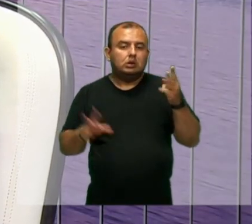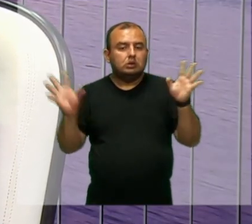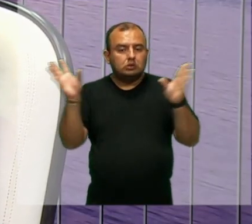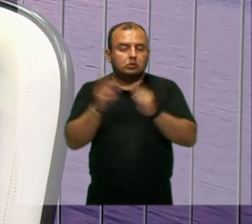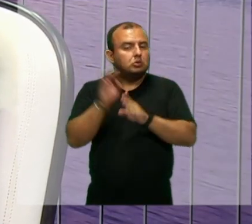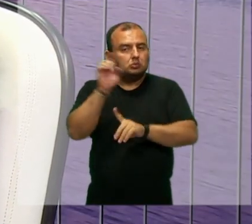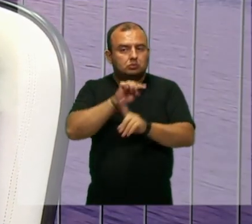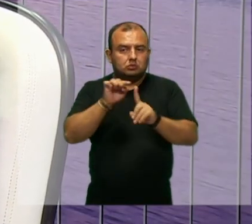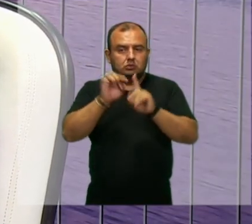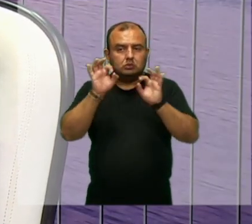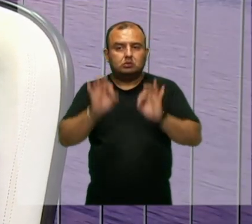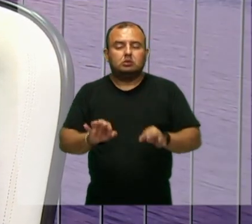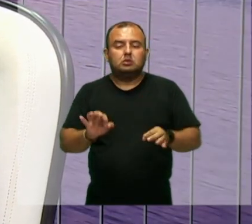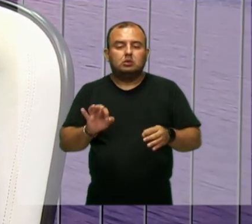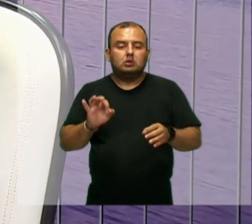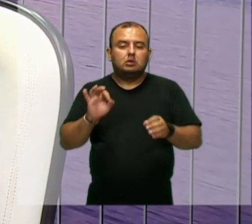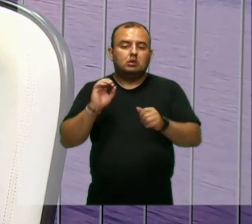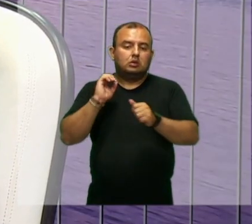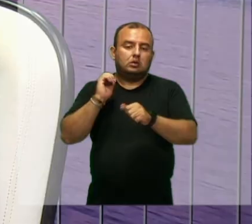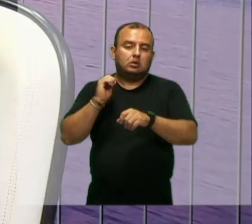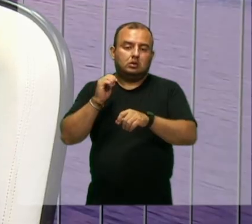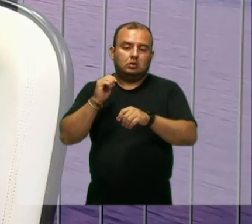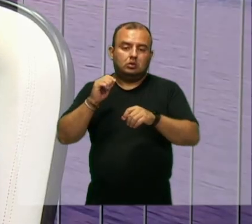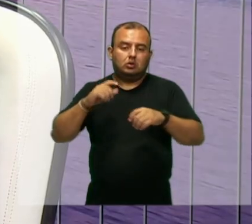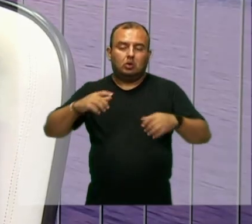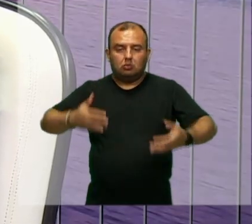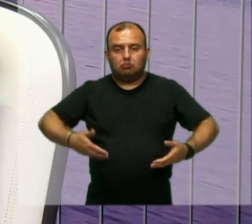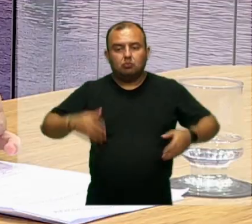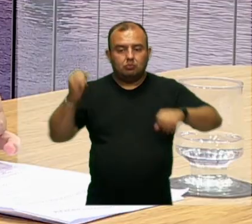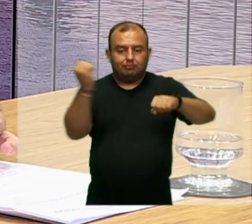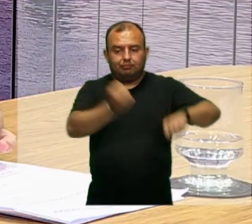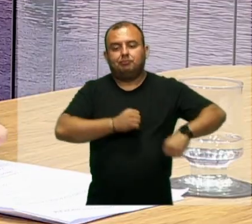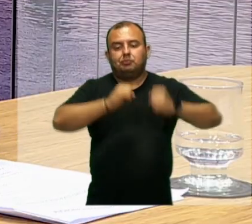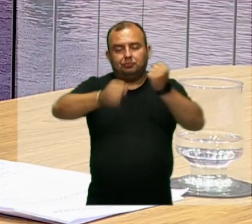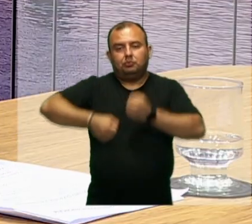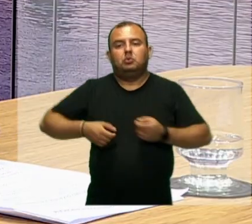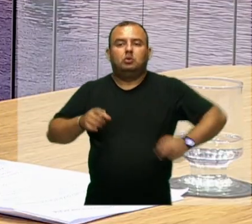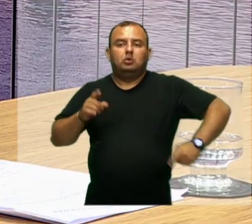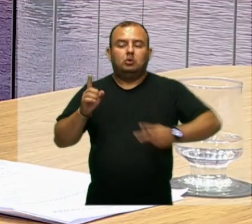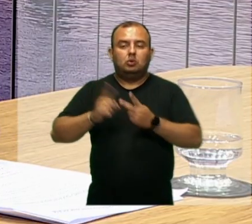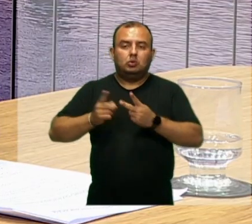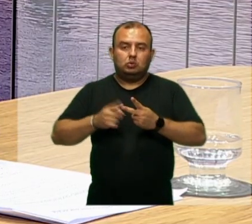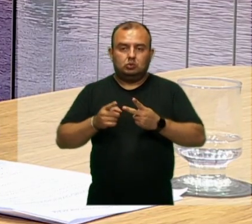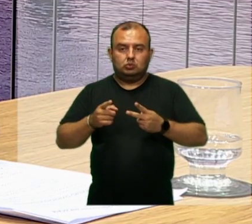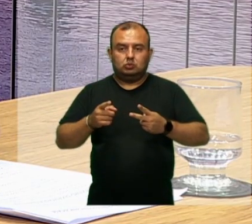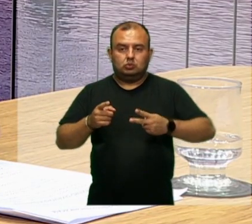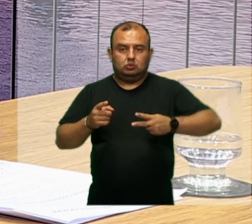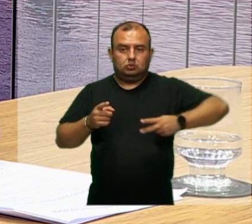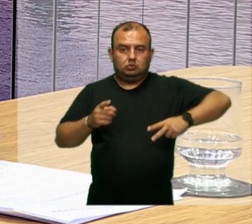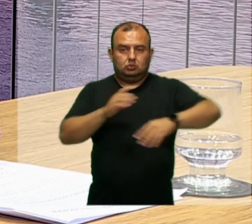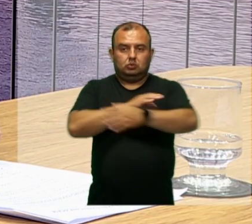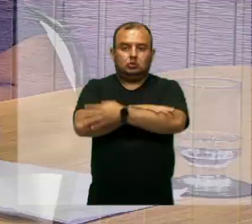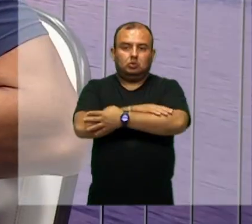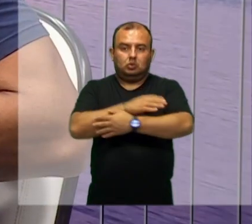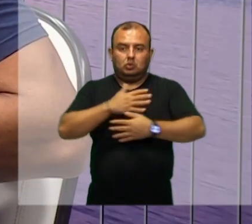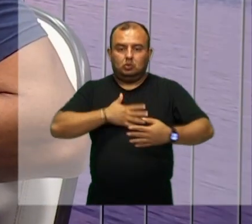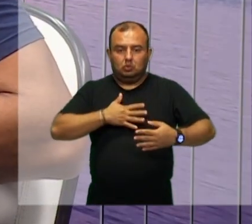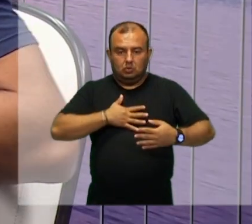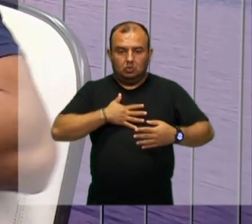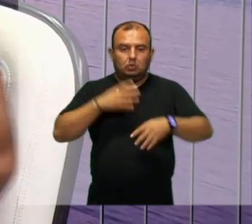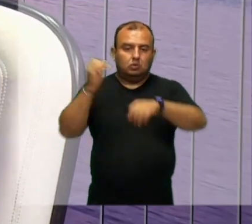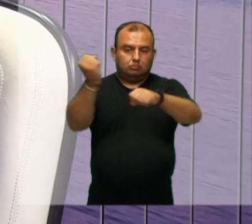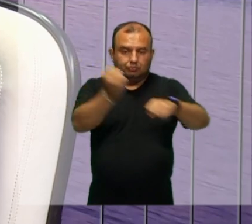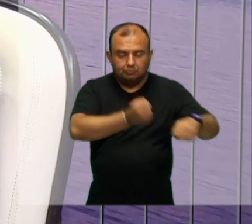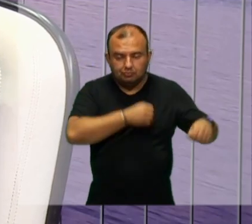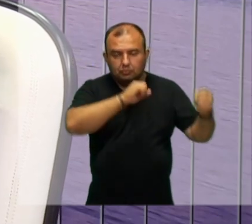e objetiva. Atletas que usam só membro superior para remar, atletas que usam membro superior, que são os braços, e o tronco para